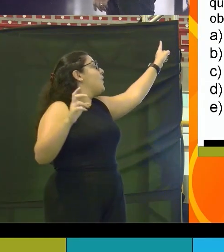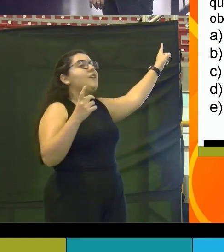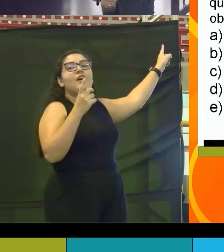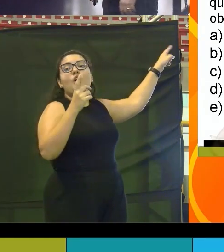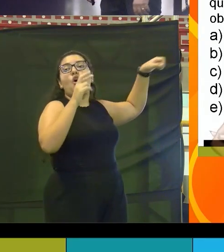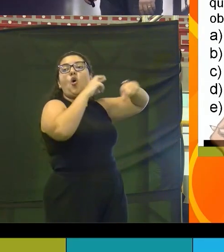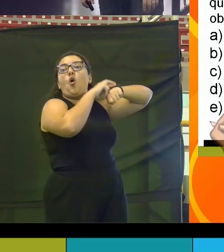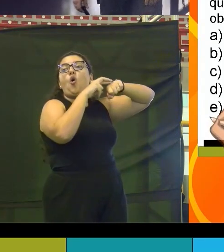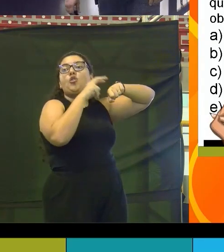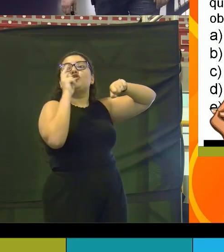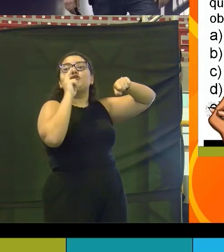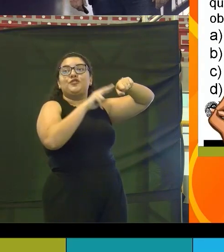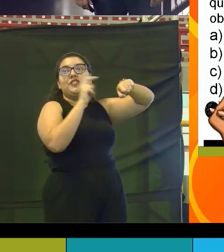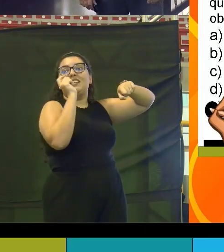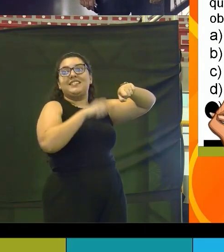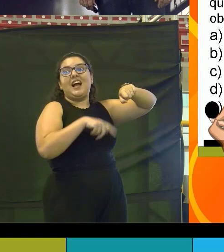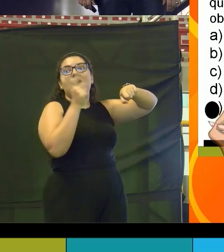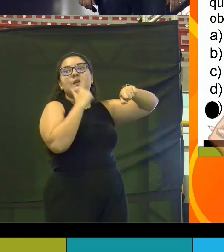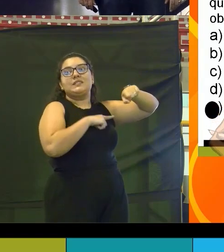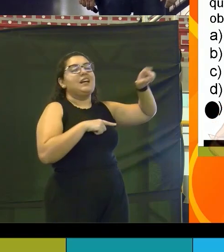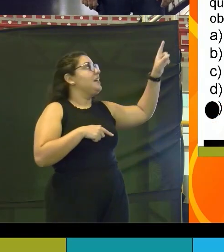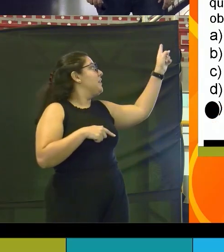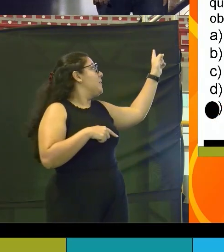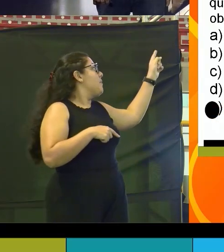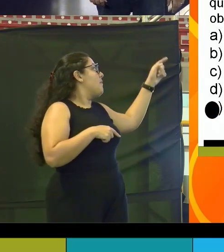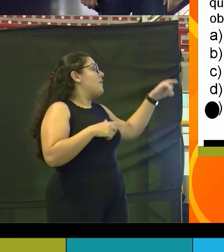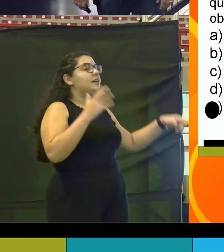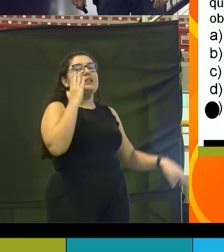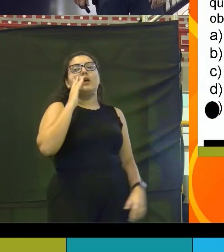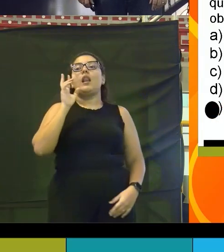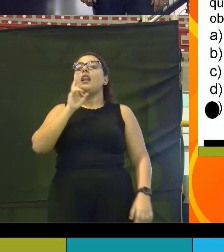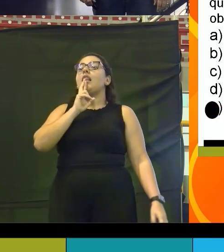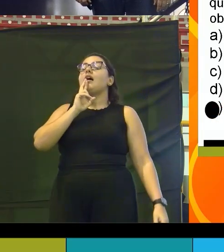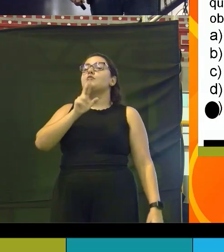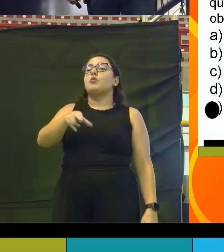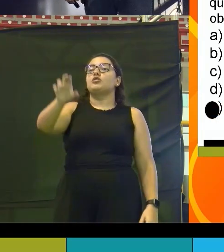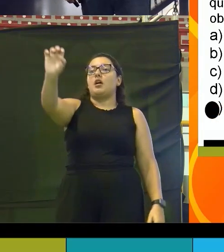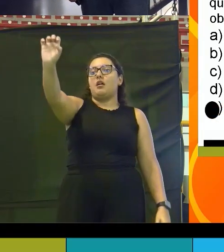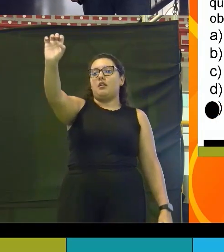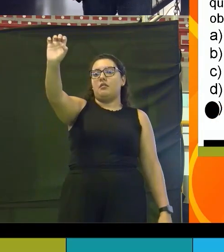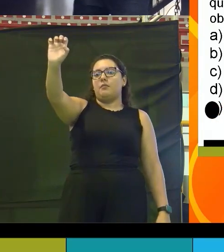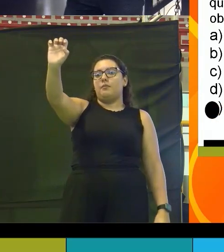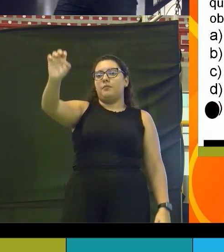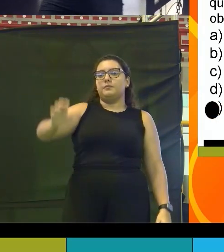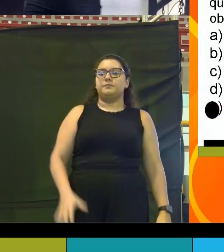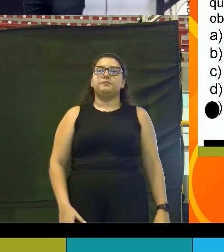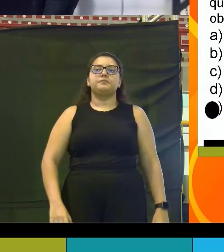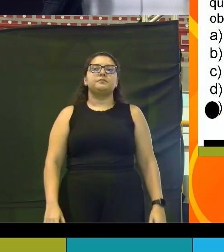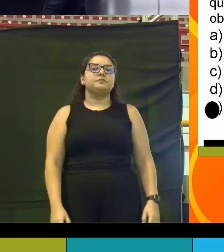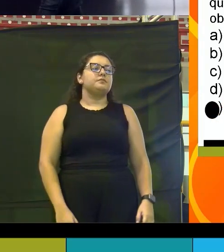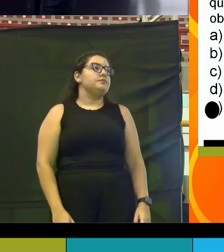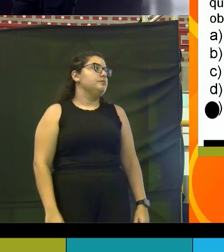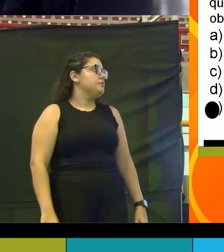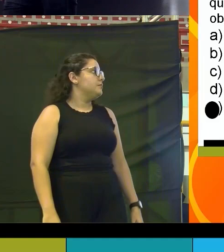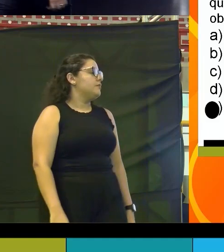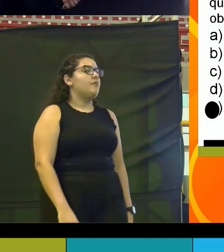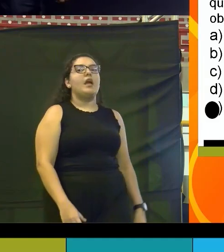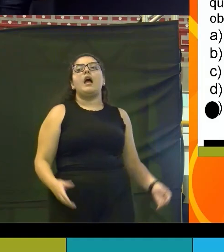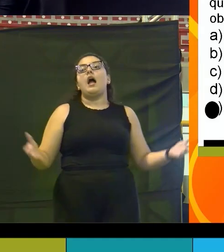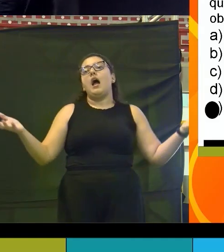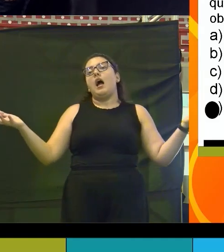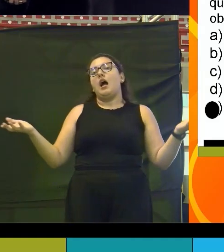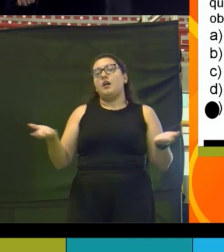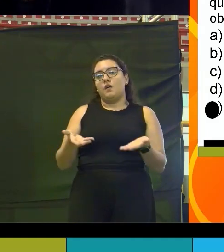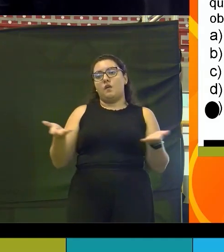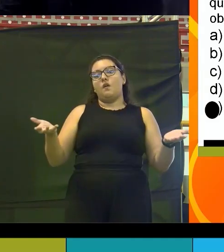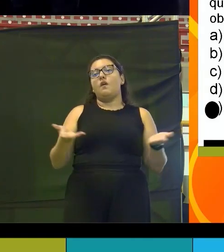a nossa resposta vai ser o item E. Tranquilo, gente? Beleza? Gente, eu estou aqui também me despedindo de